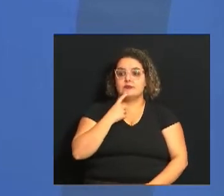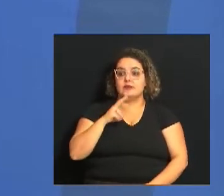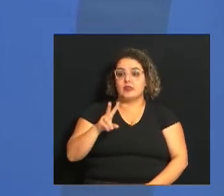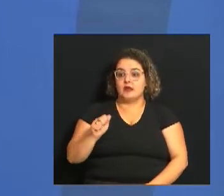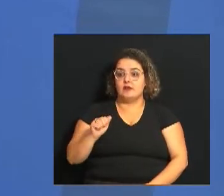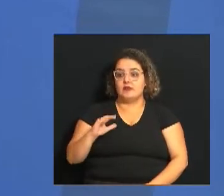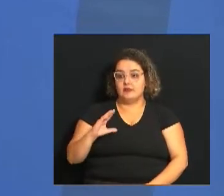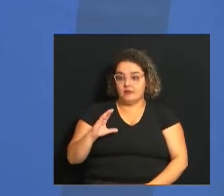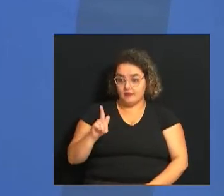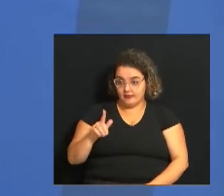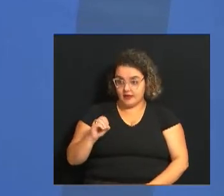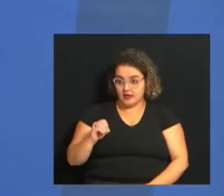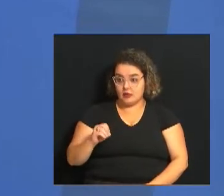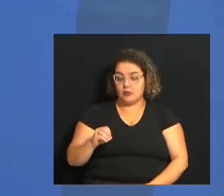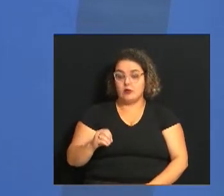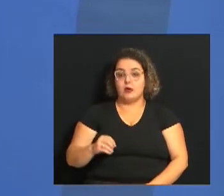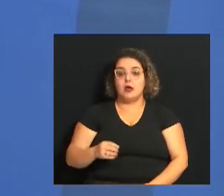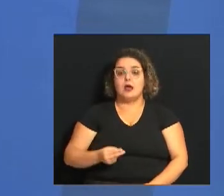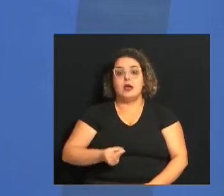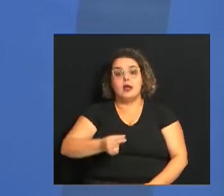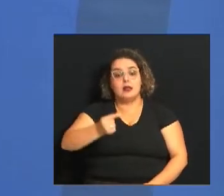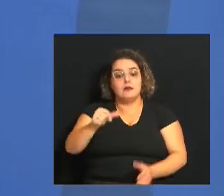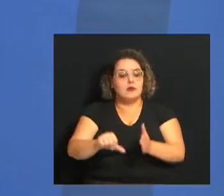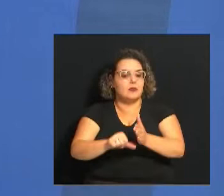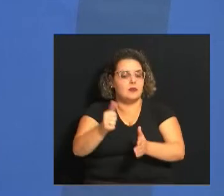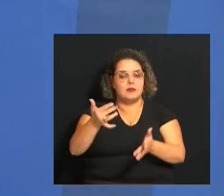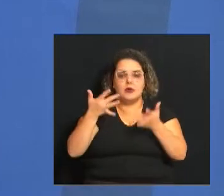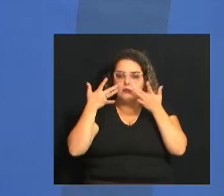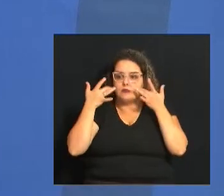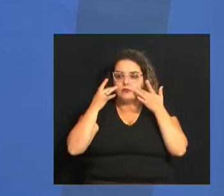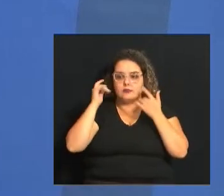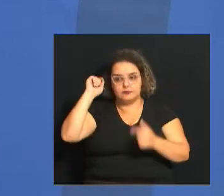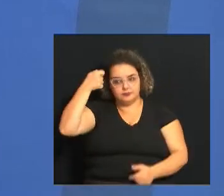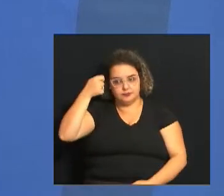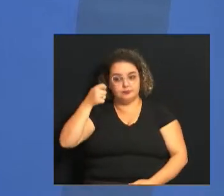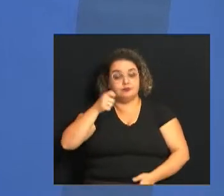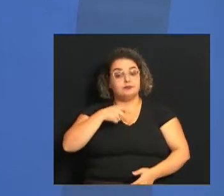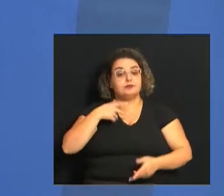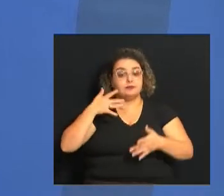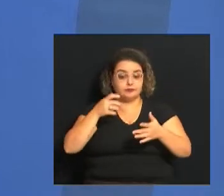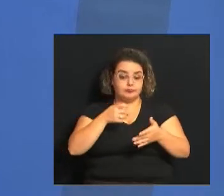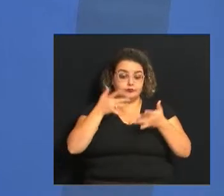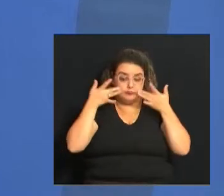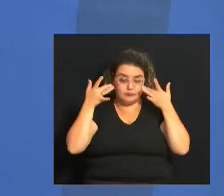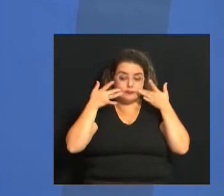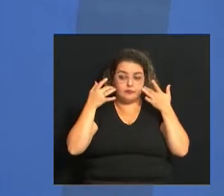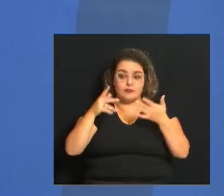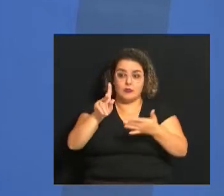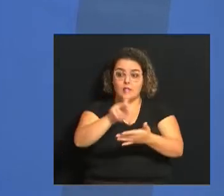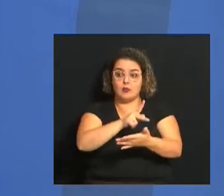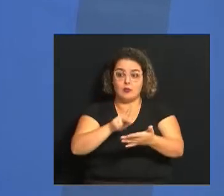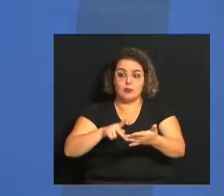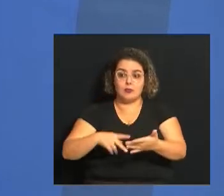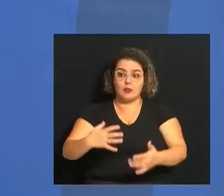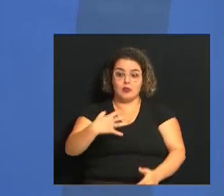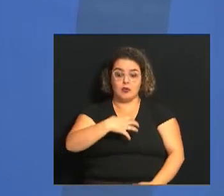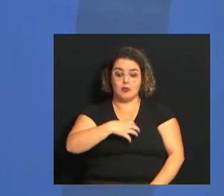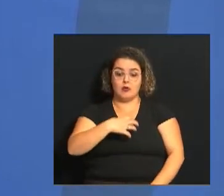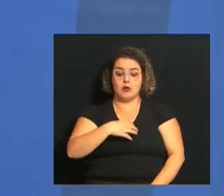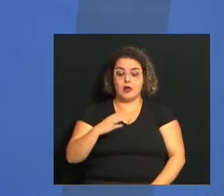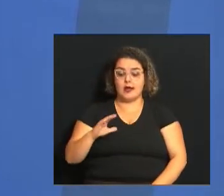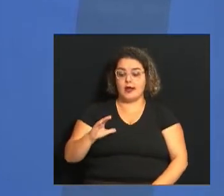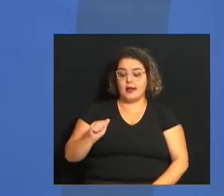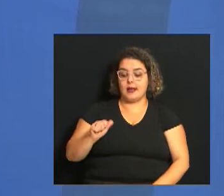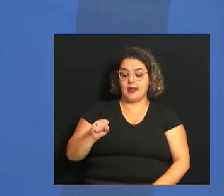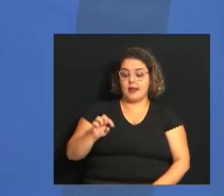teatro negro no Brasil e na peça, adaptada por ele próprio, é baseada no poema do autor baiano Castro Alves. E